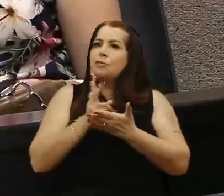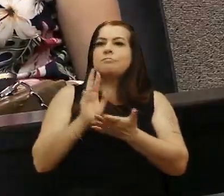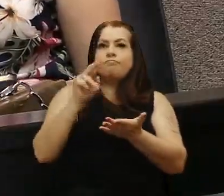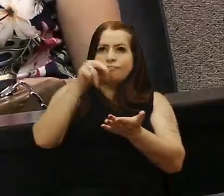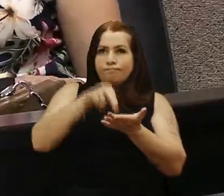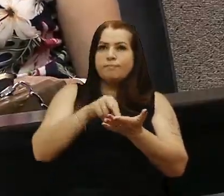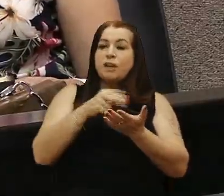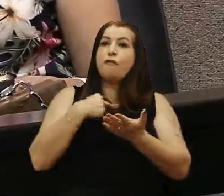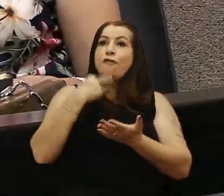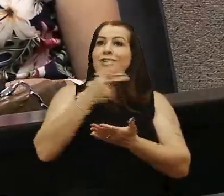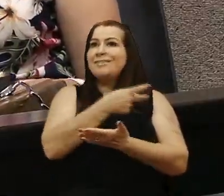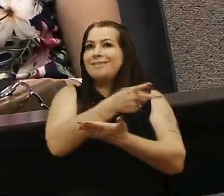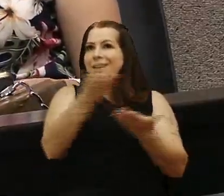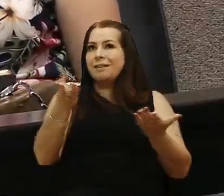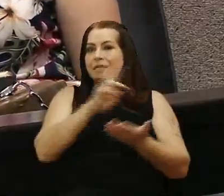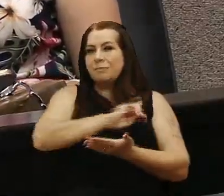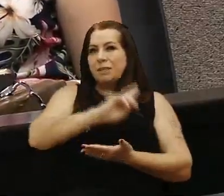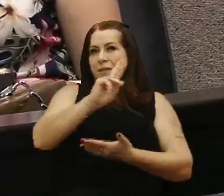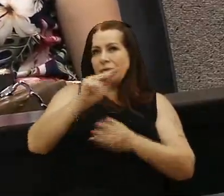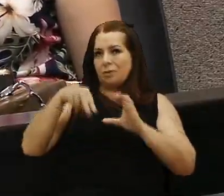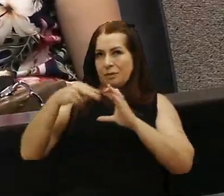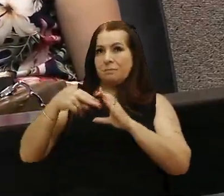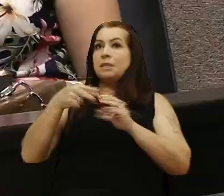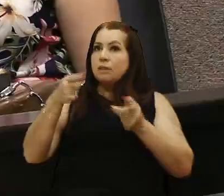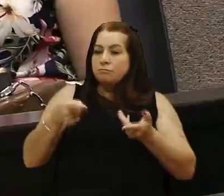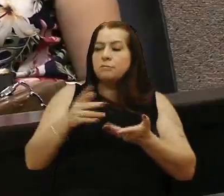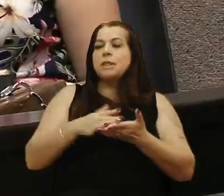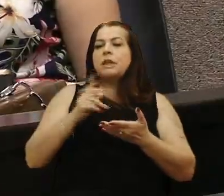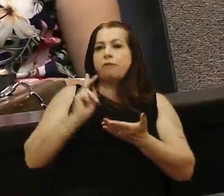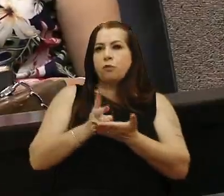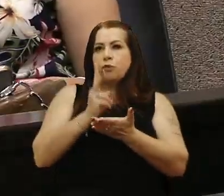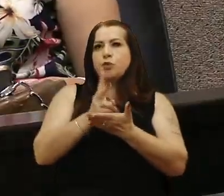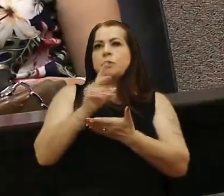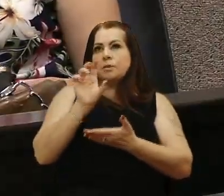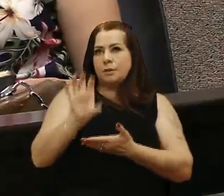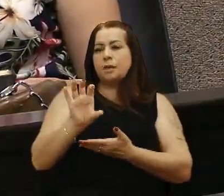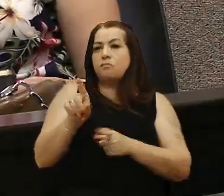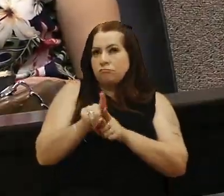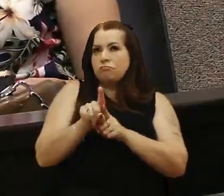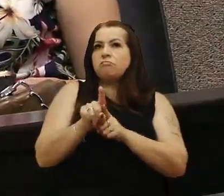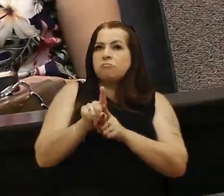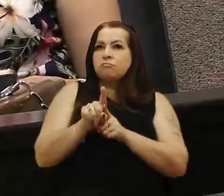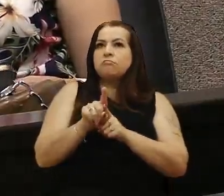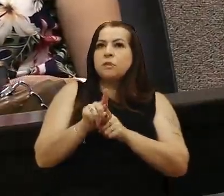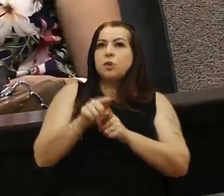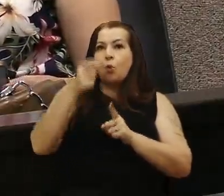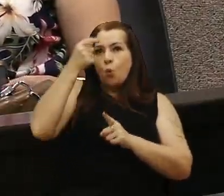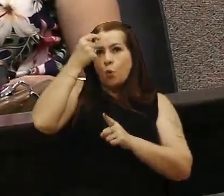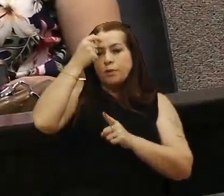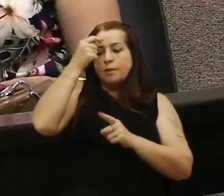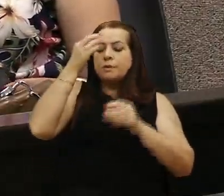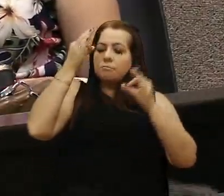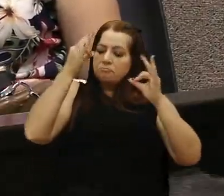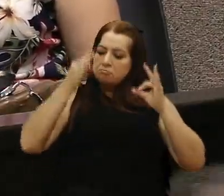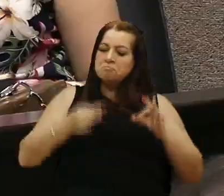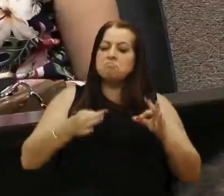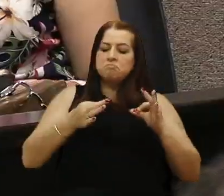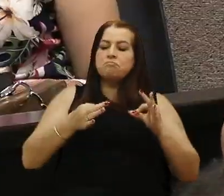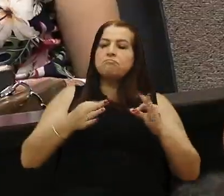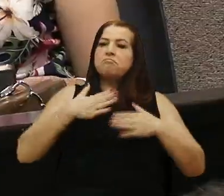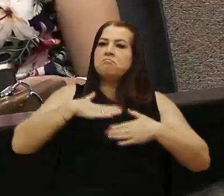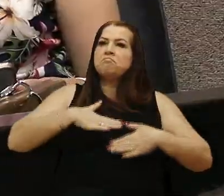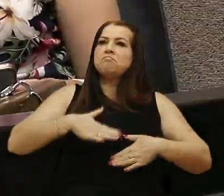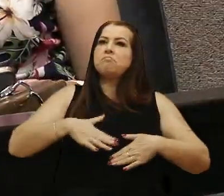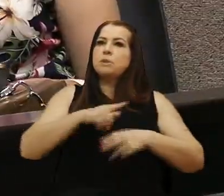realmente a voz delas aqui nesse parlamento. E é assim que eu vou seguir sendo, com a consciência totalmente